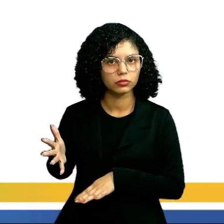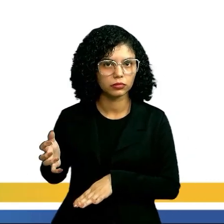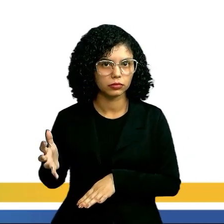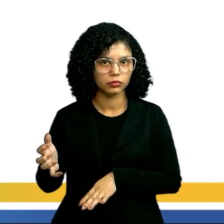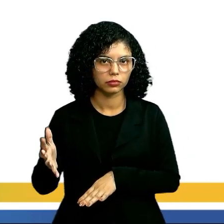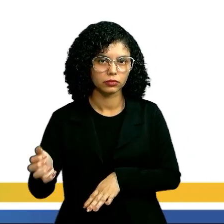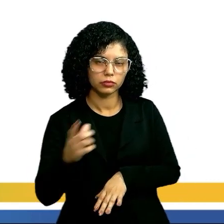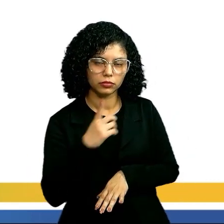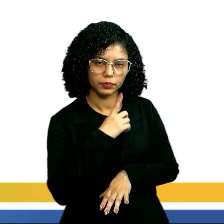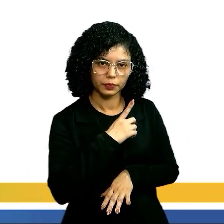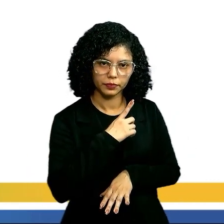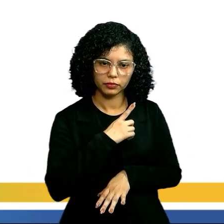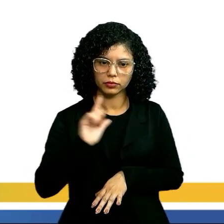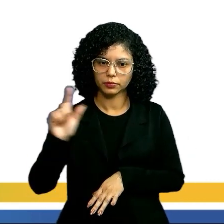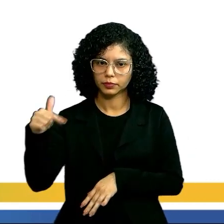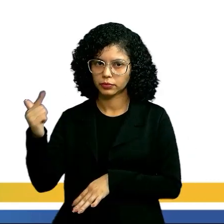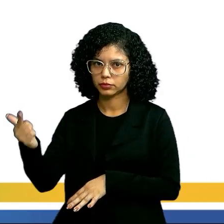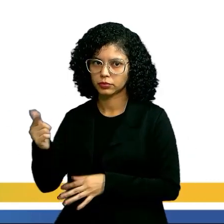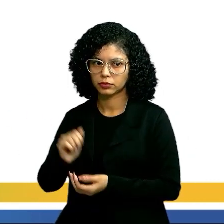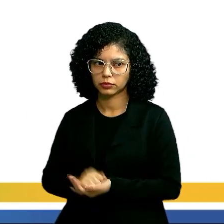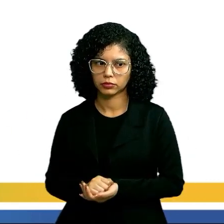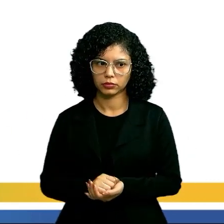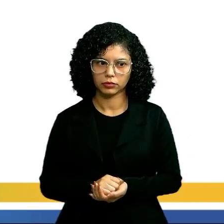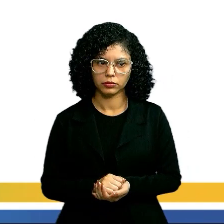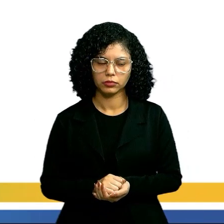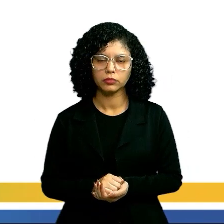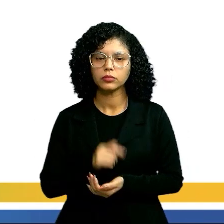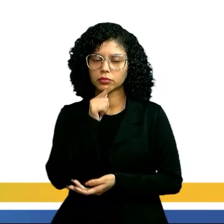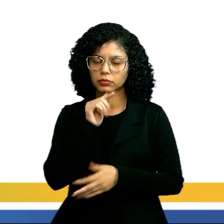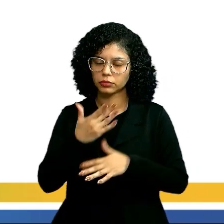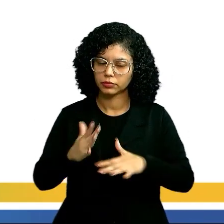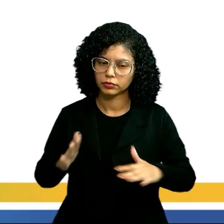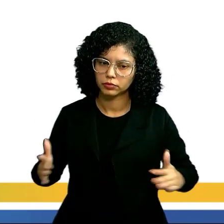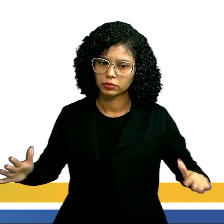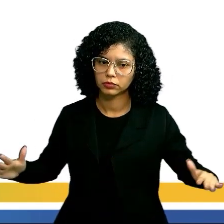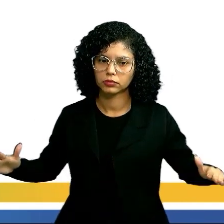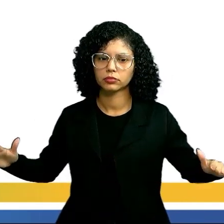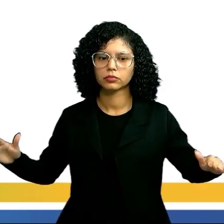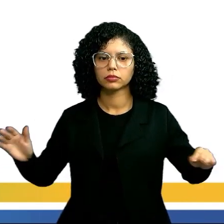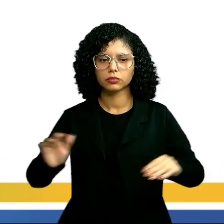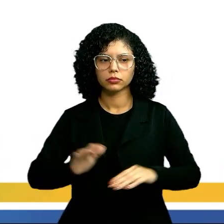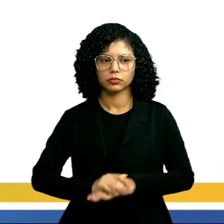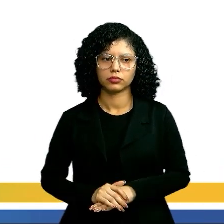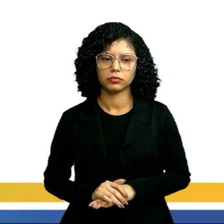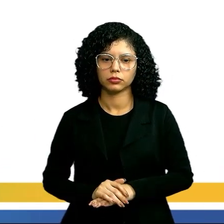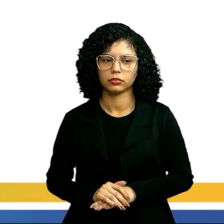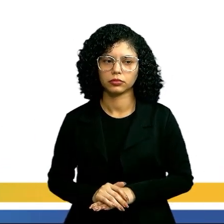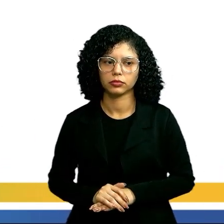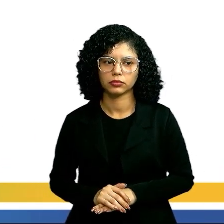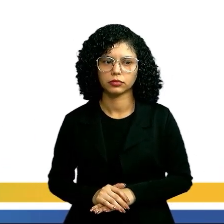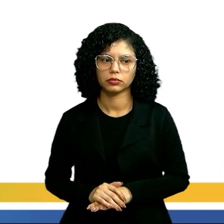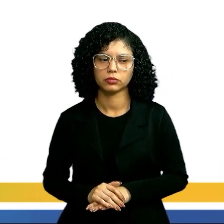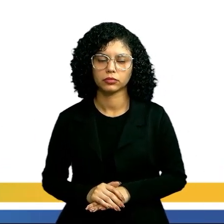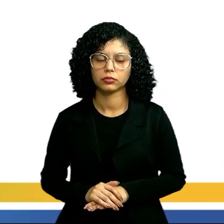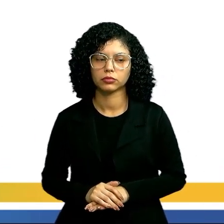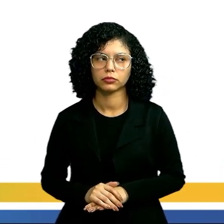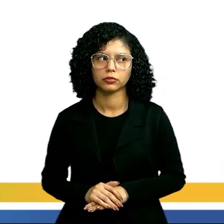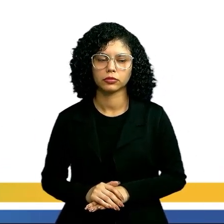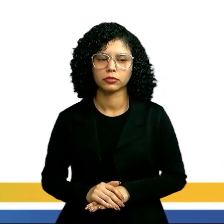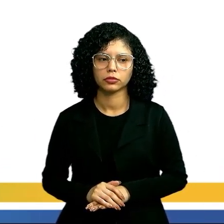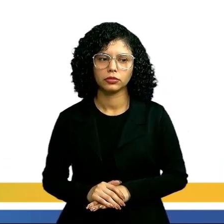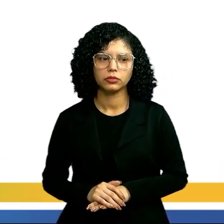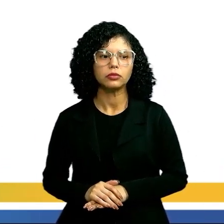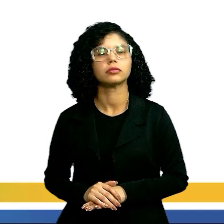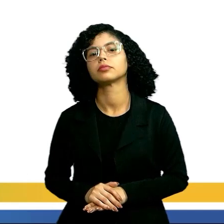estão lá nas fossas oceânicas, tá? Enfim. Então,